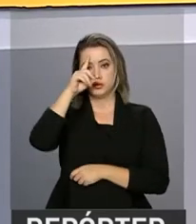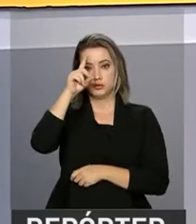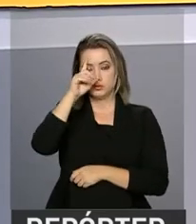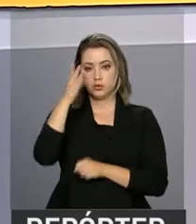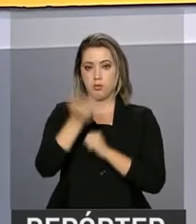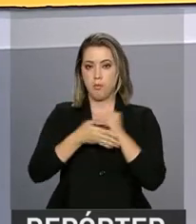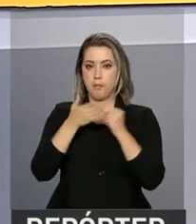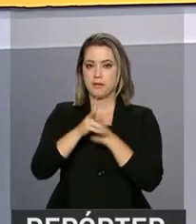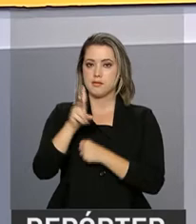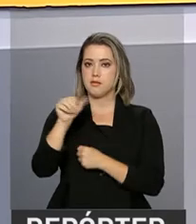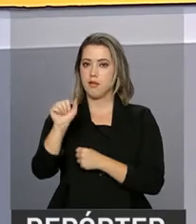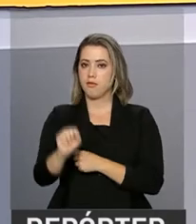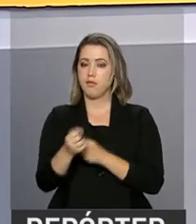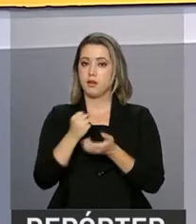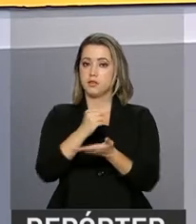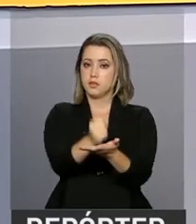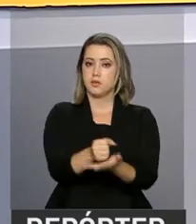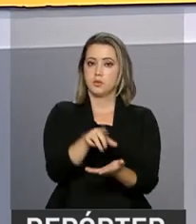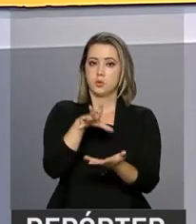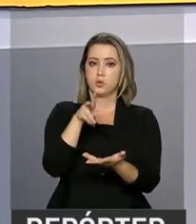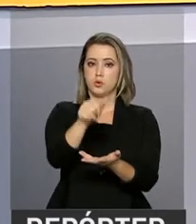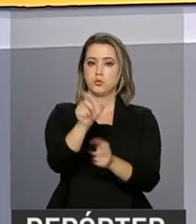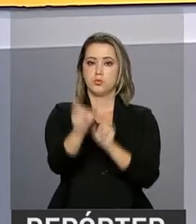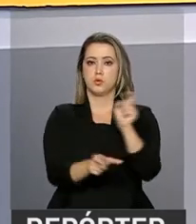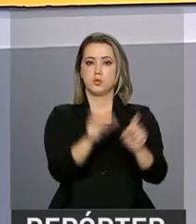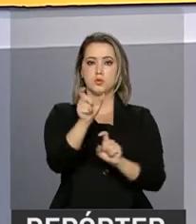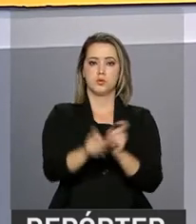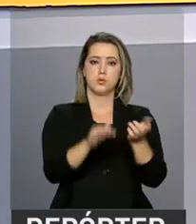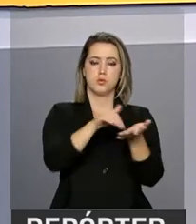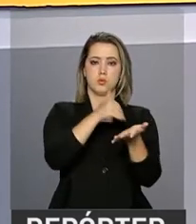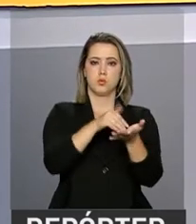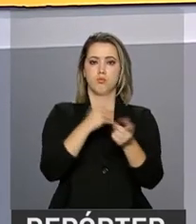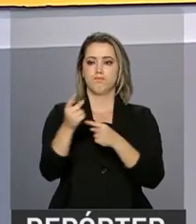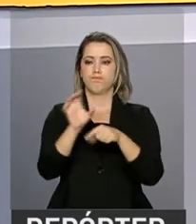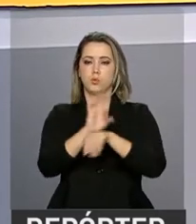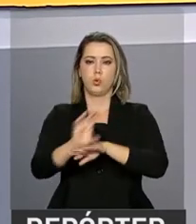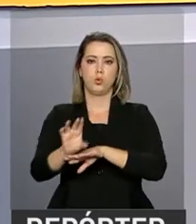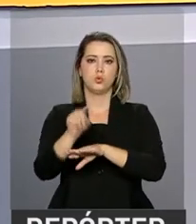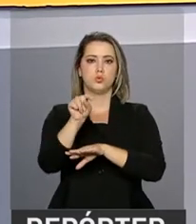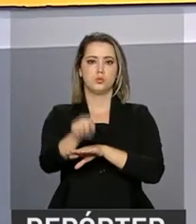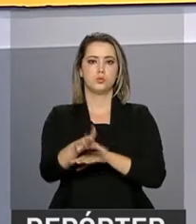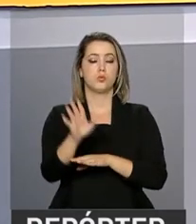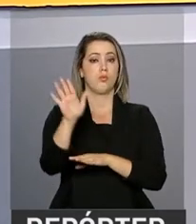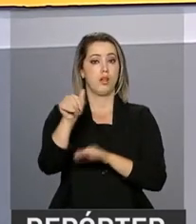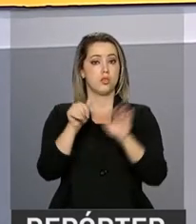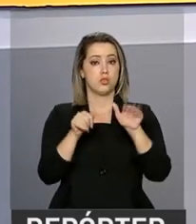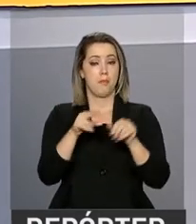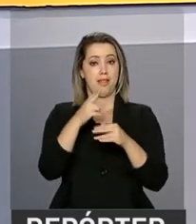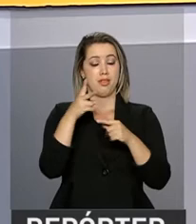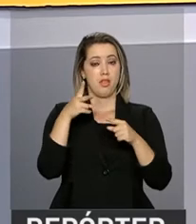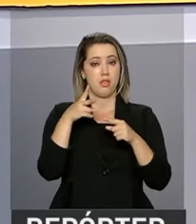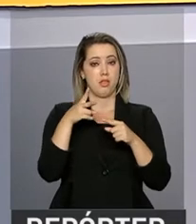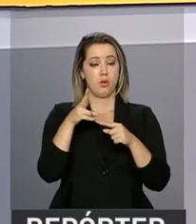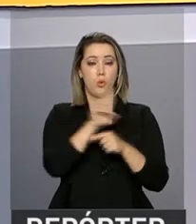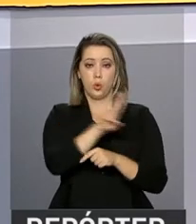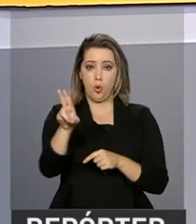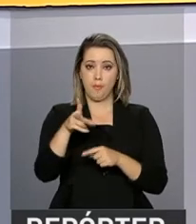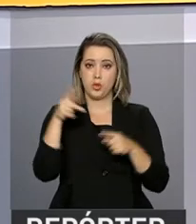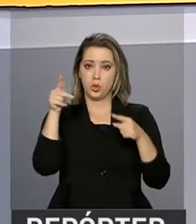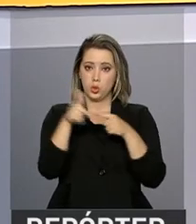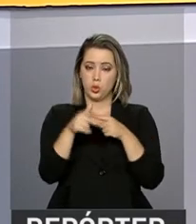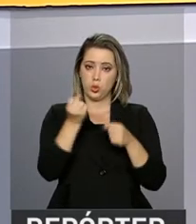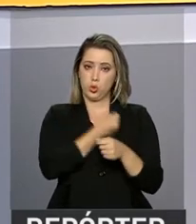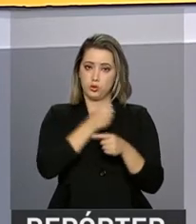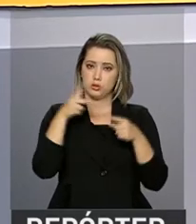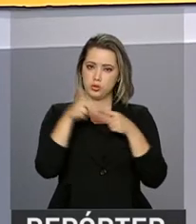no número de vagas disponíveis e no total de candidatos inscritos para um curso a chamada nota de corte é a menor nota